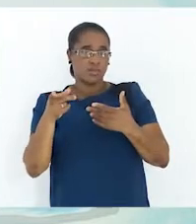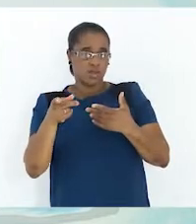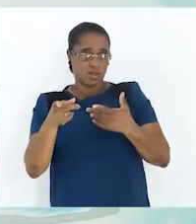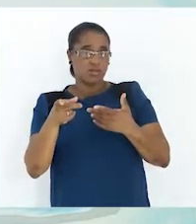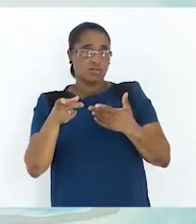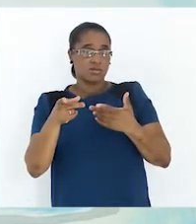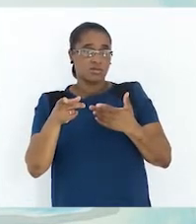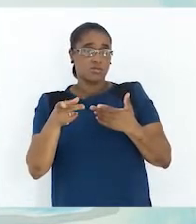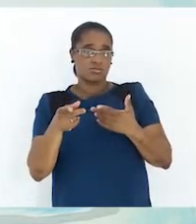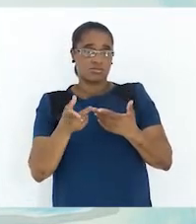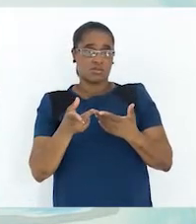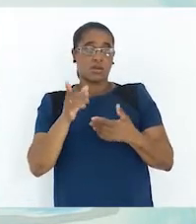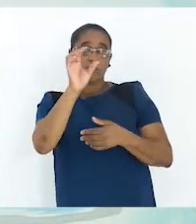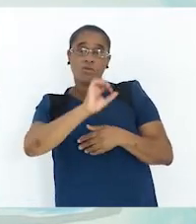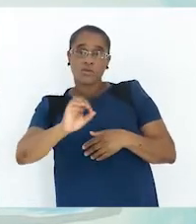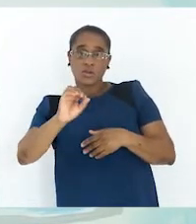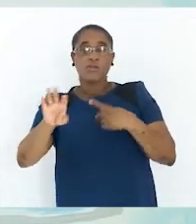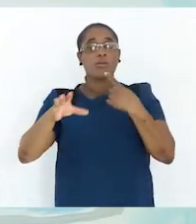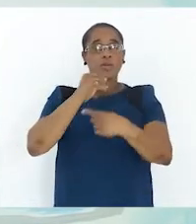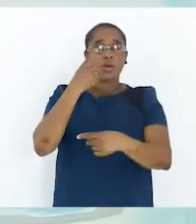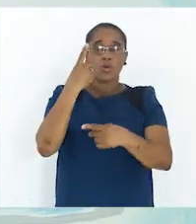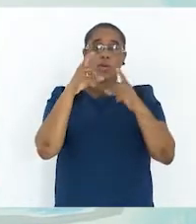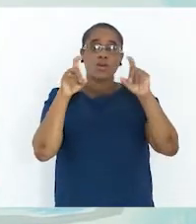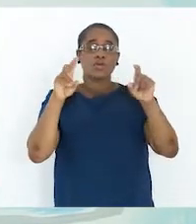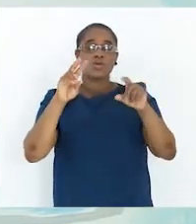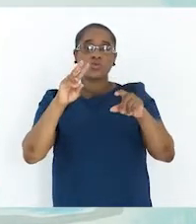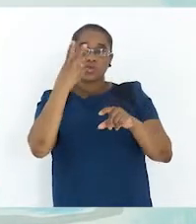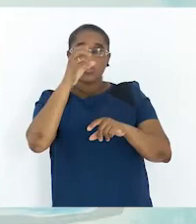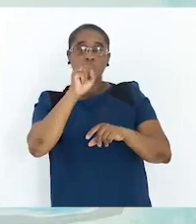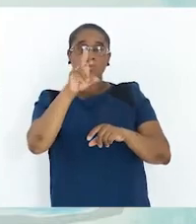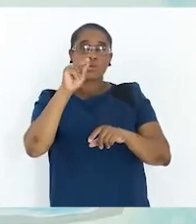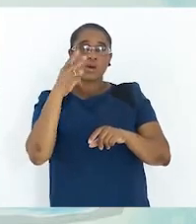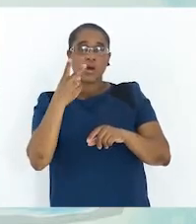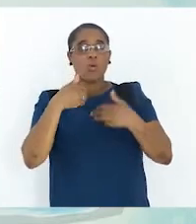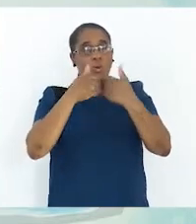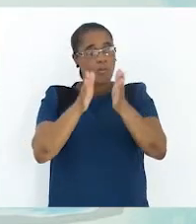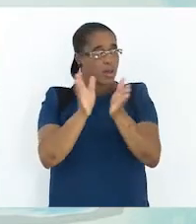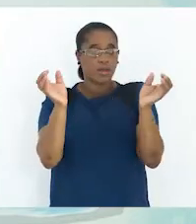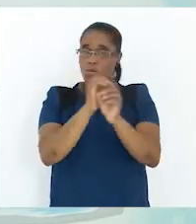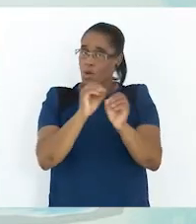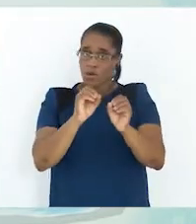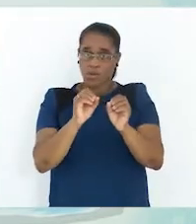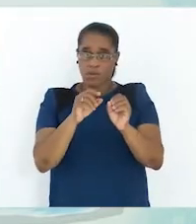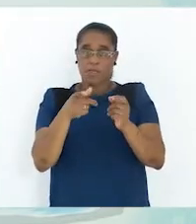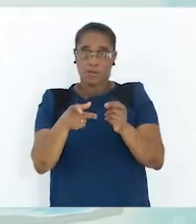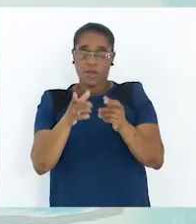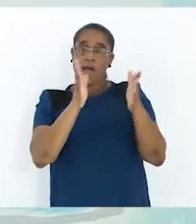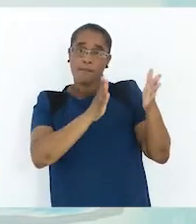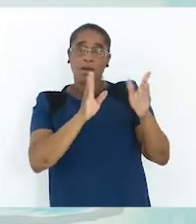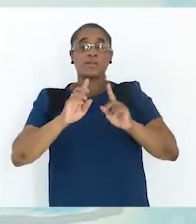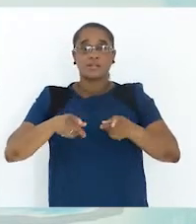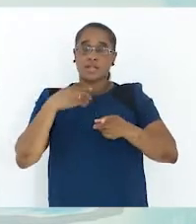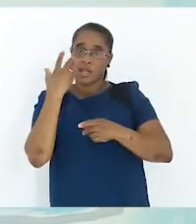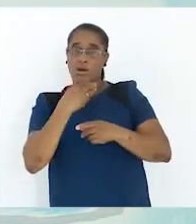produto, vocês vão encontrar uma equação do 2º grau, mas incompleta. Remete-nos à parte inicial da